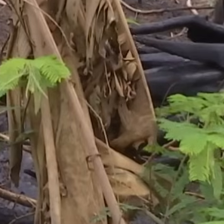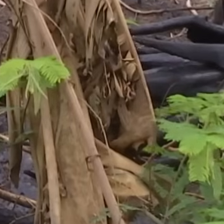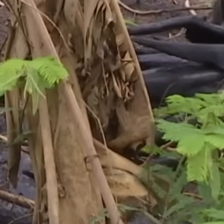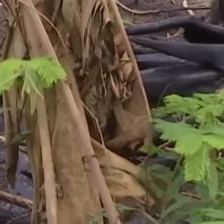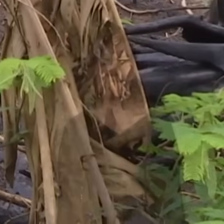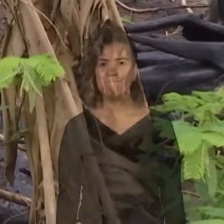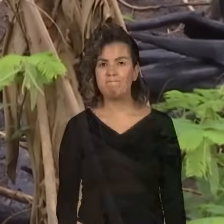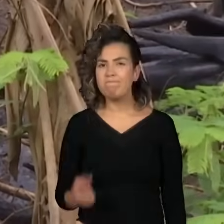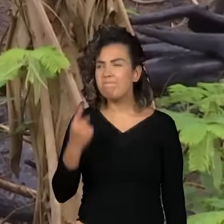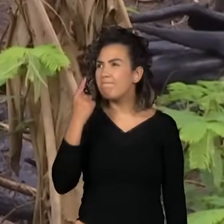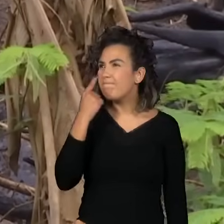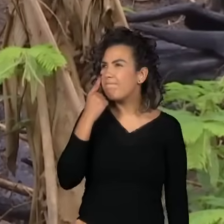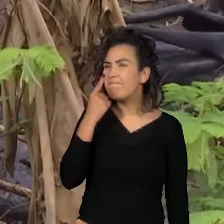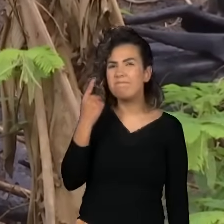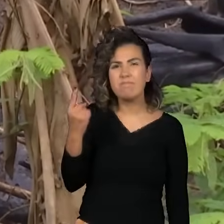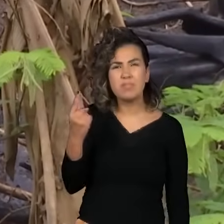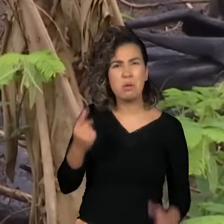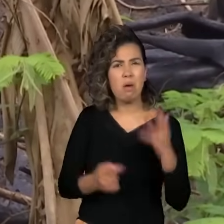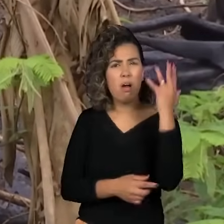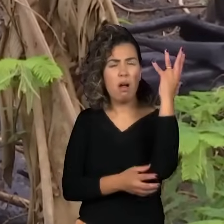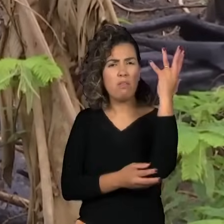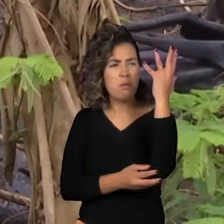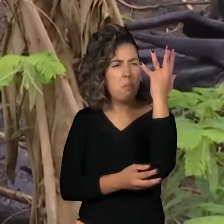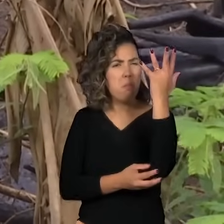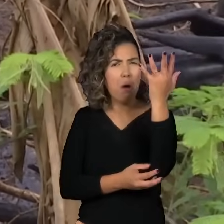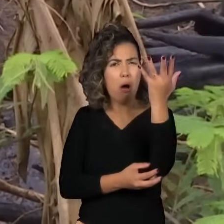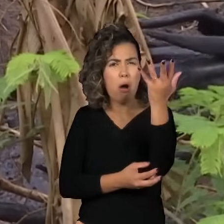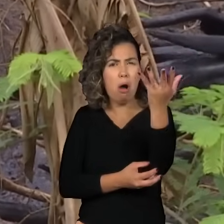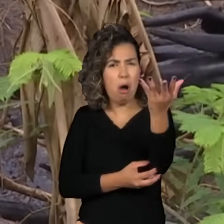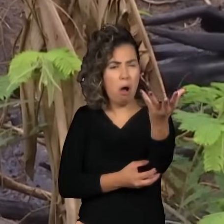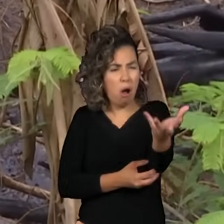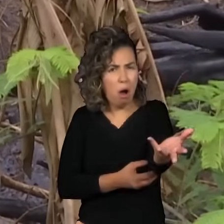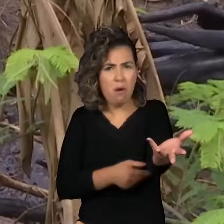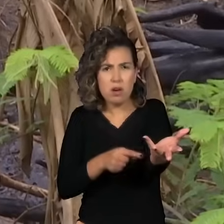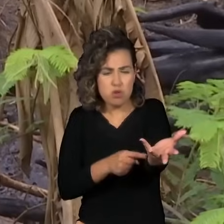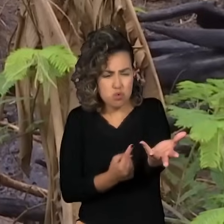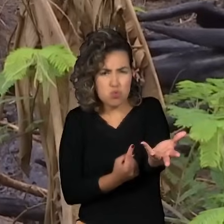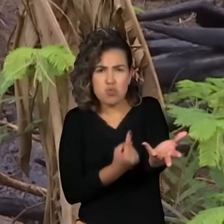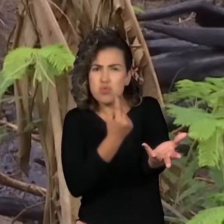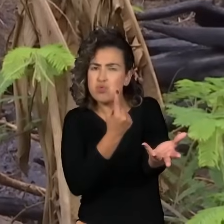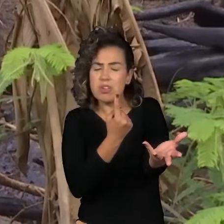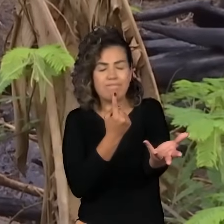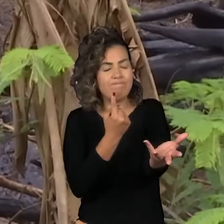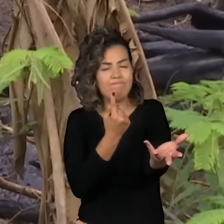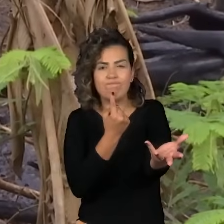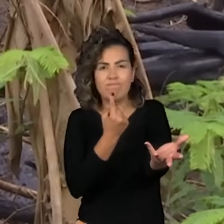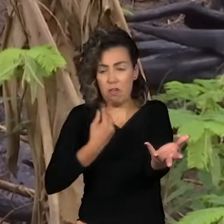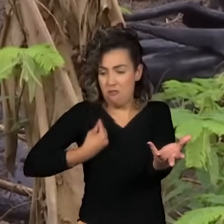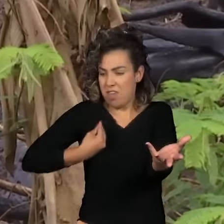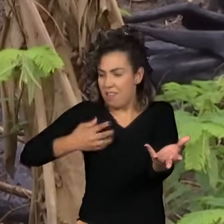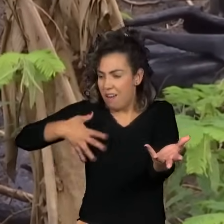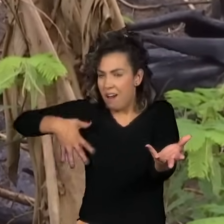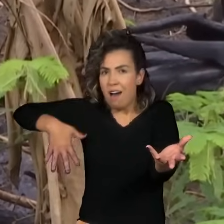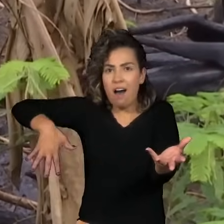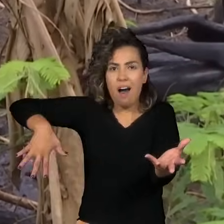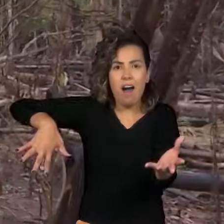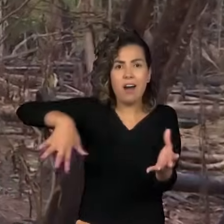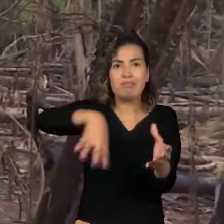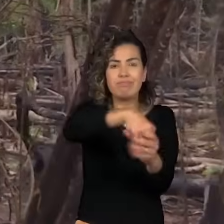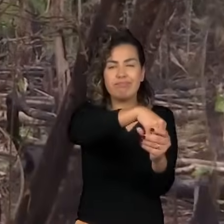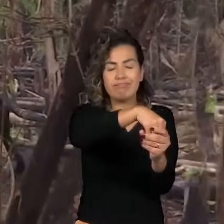A cada vez que uma árvore tomba, ela não vai sozinha. Toda a vida que reside na floresta também deixa de